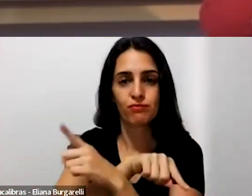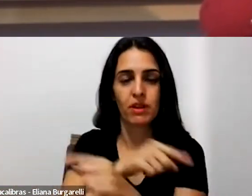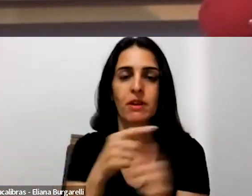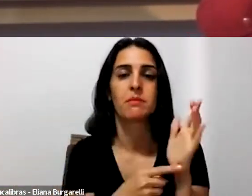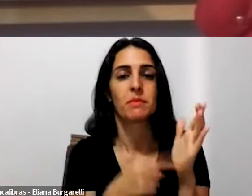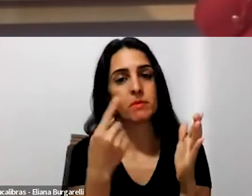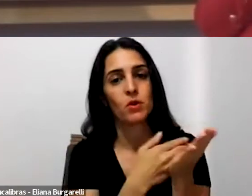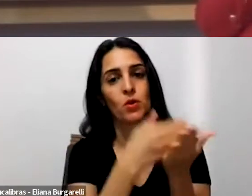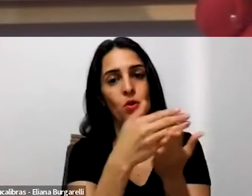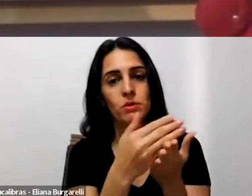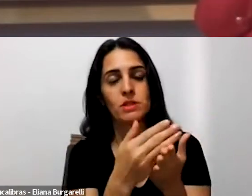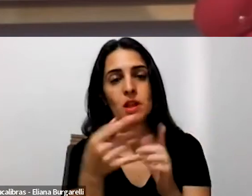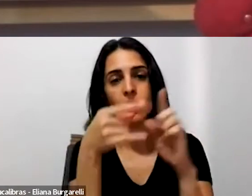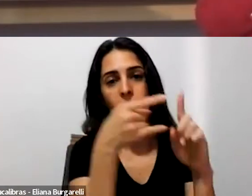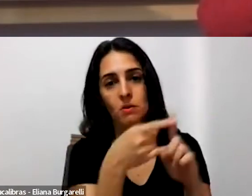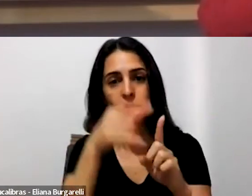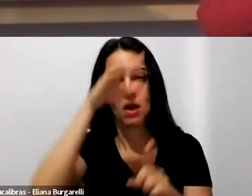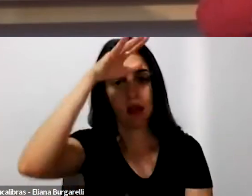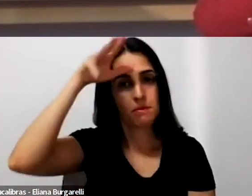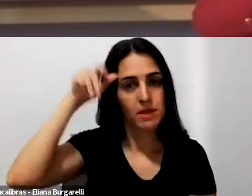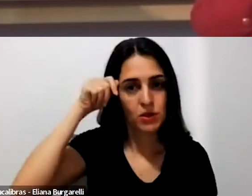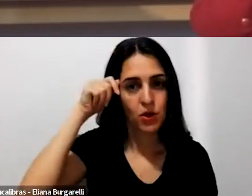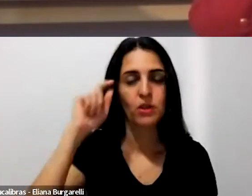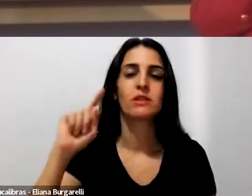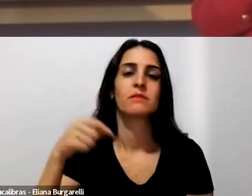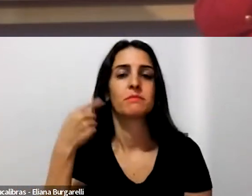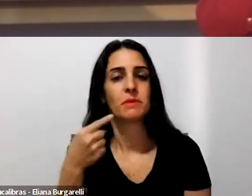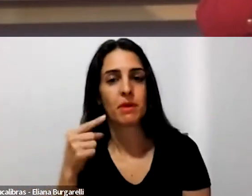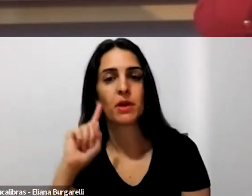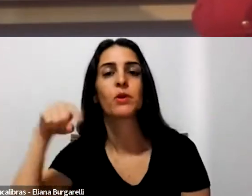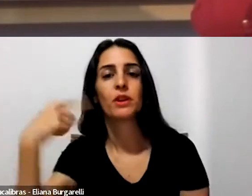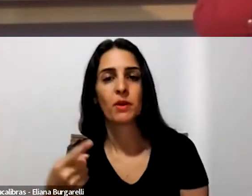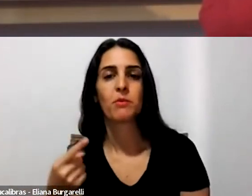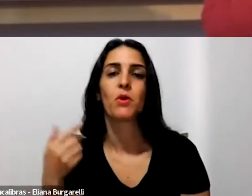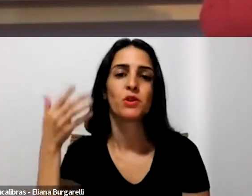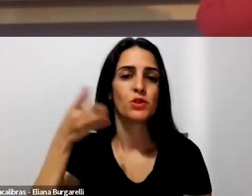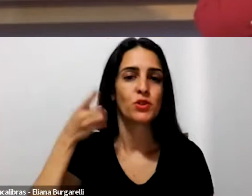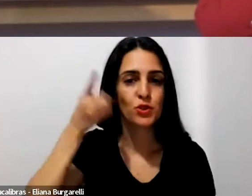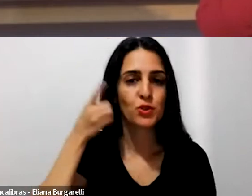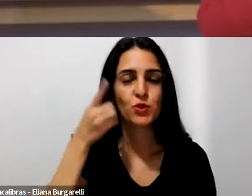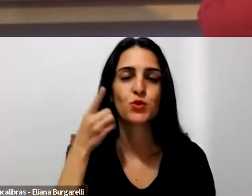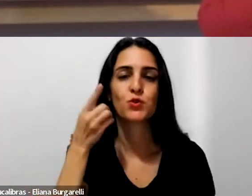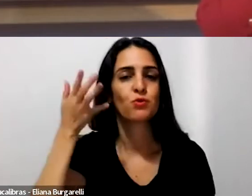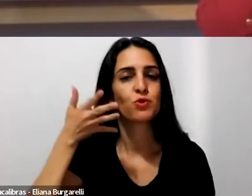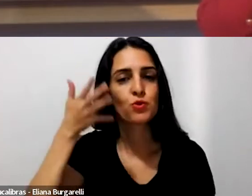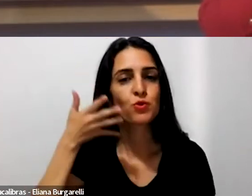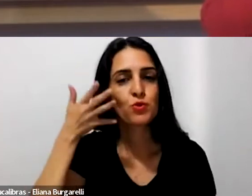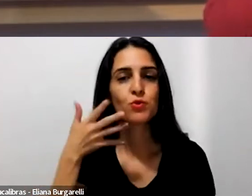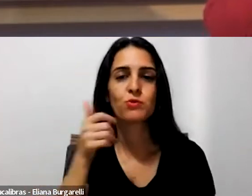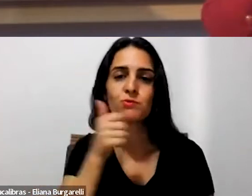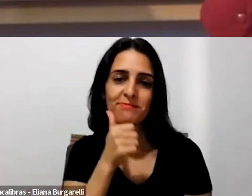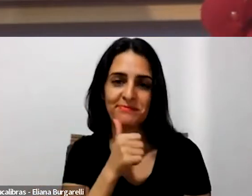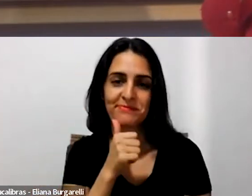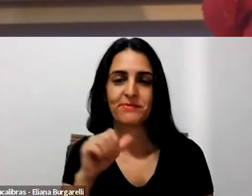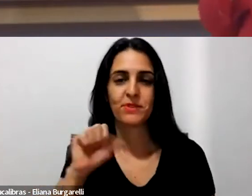primeiramente começar com o painel sobre a Amazônia, e depois a gente vai passar para o discurso da Sônia Guajajara. Mas assim, então,